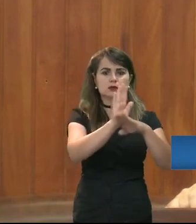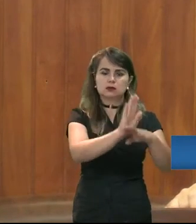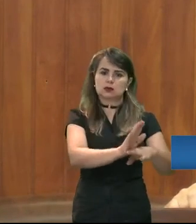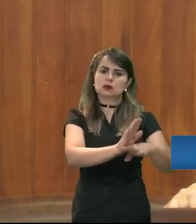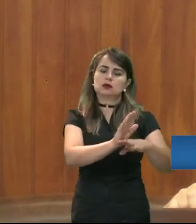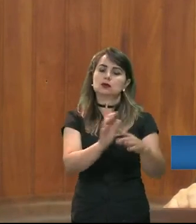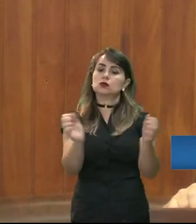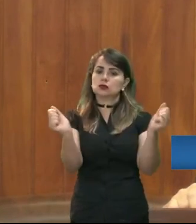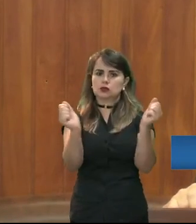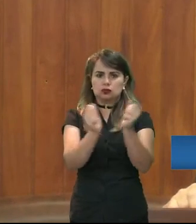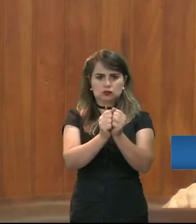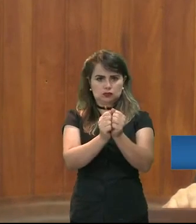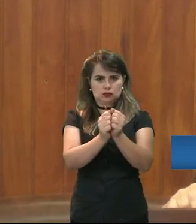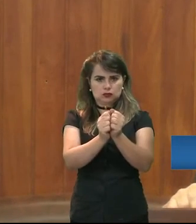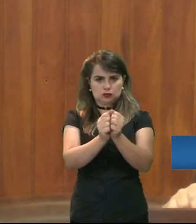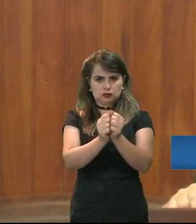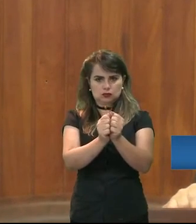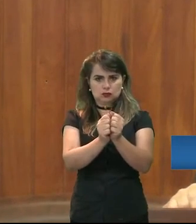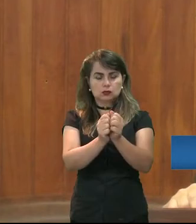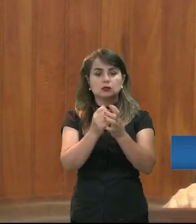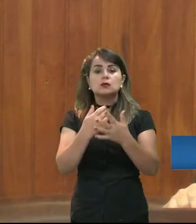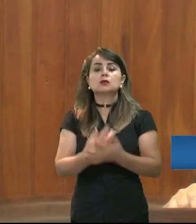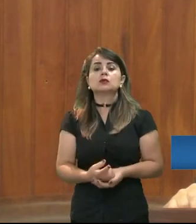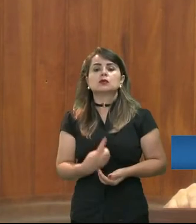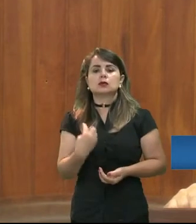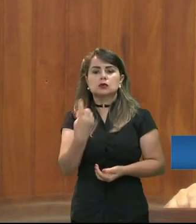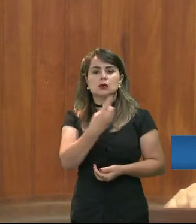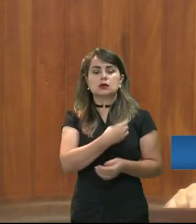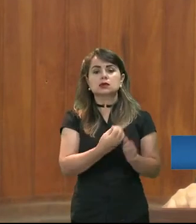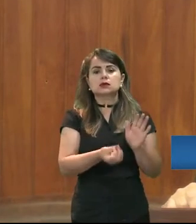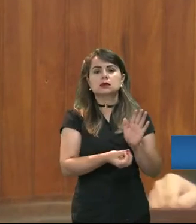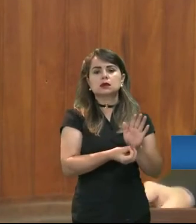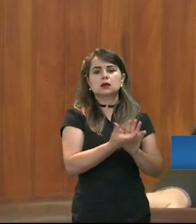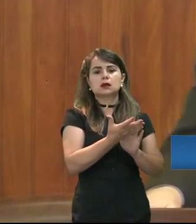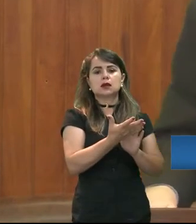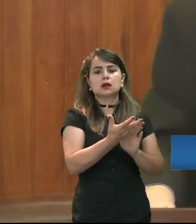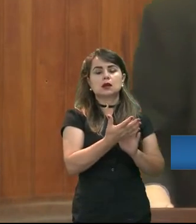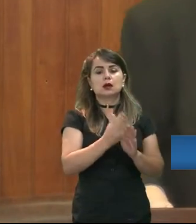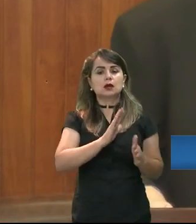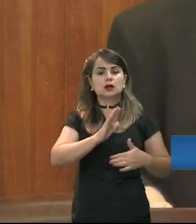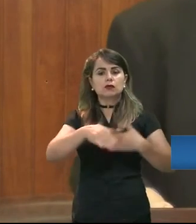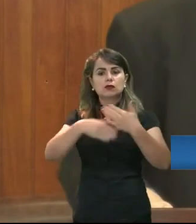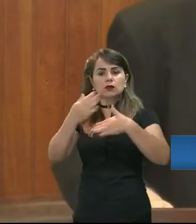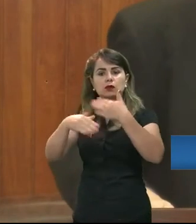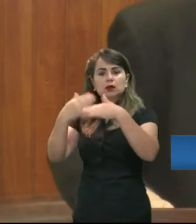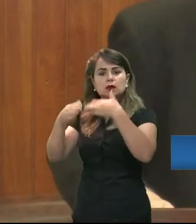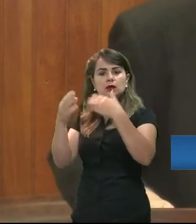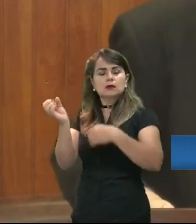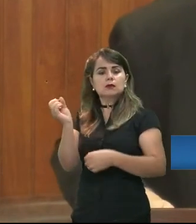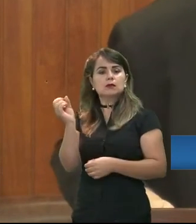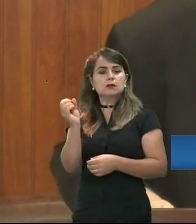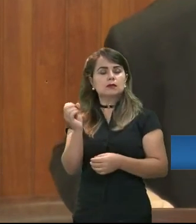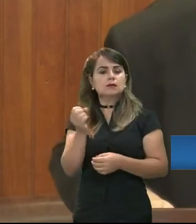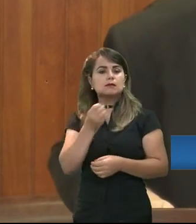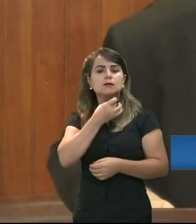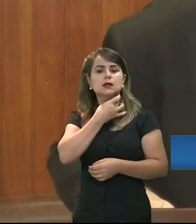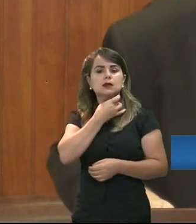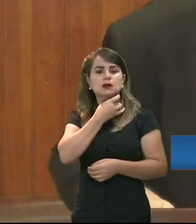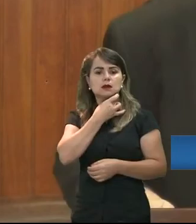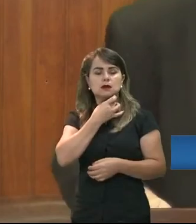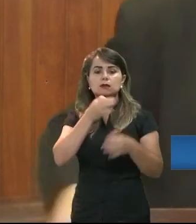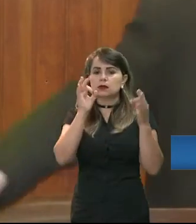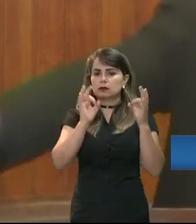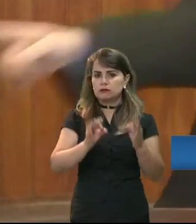Conjunto da sociedade. De forma a criarmos uma Marília mais justa, mais